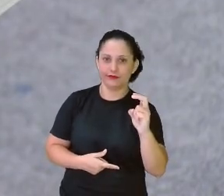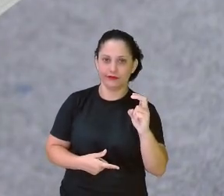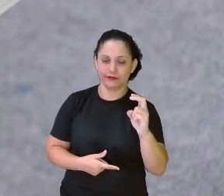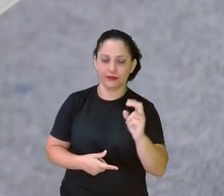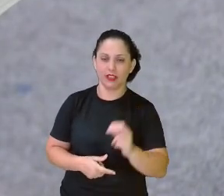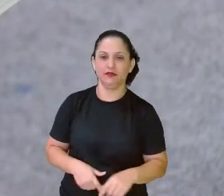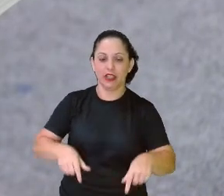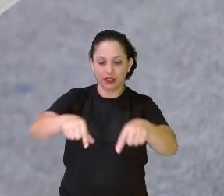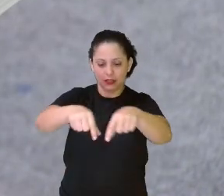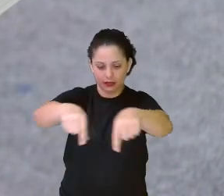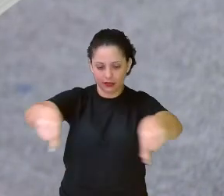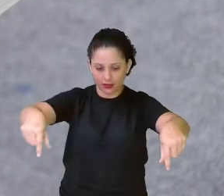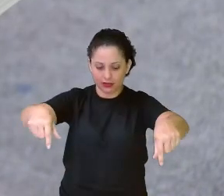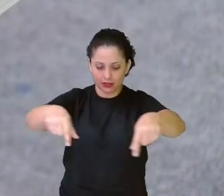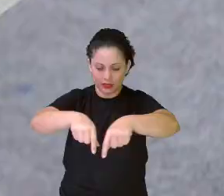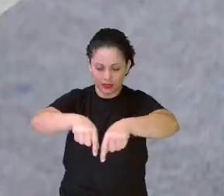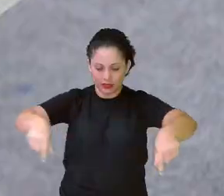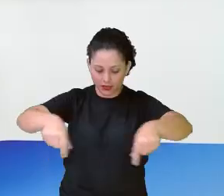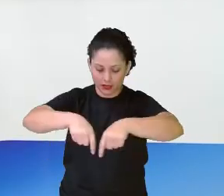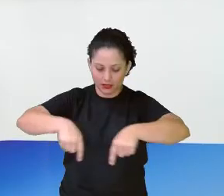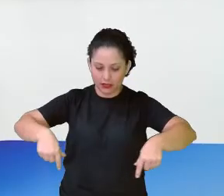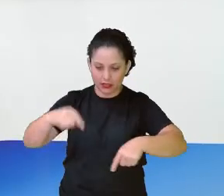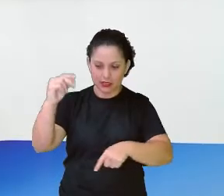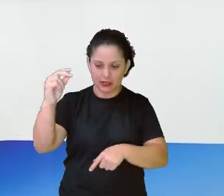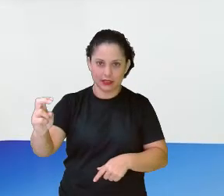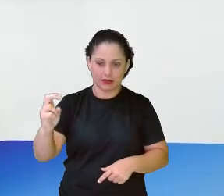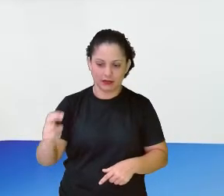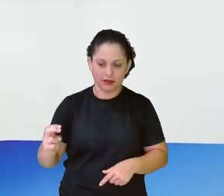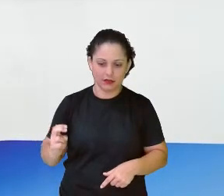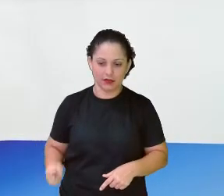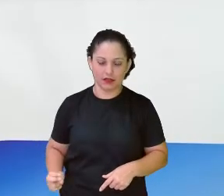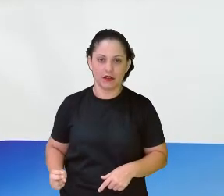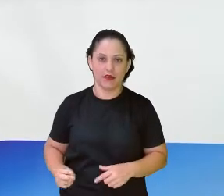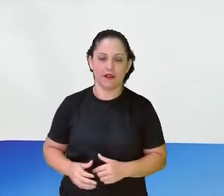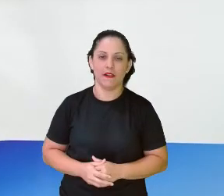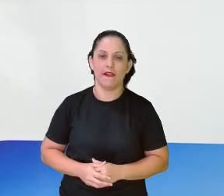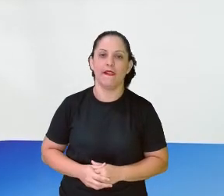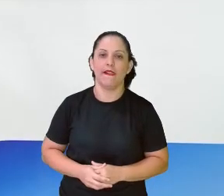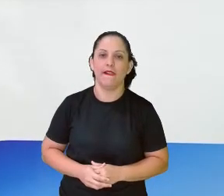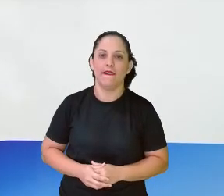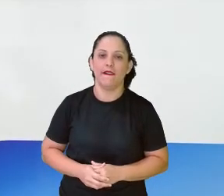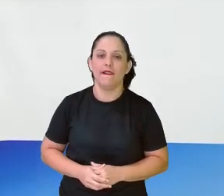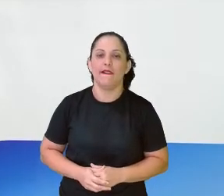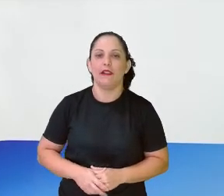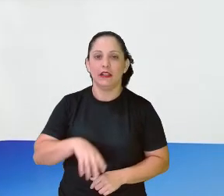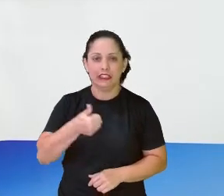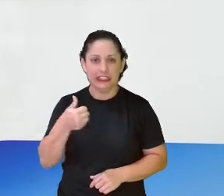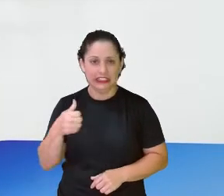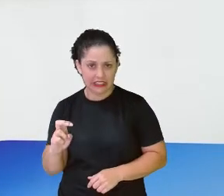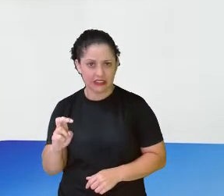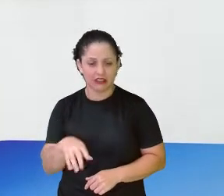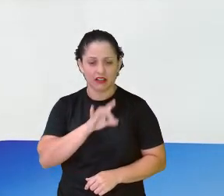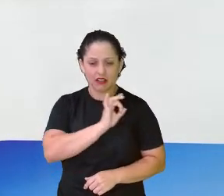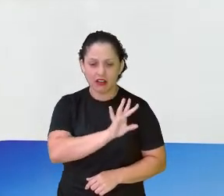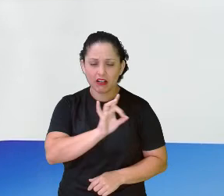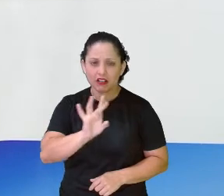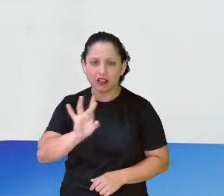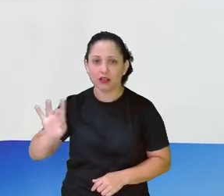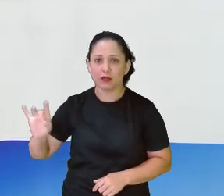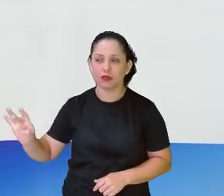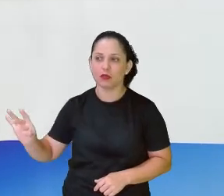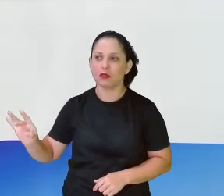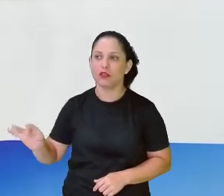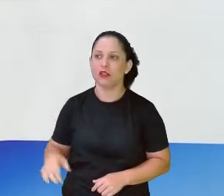É como se eu dissesse assim: dos 15, cada 1/3, ou seja, cada